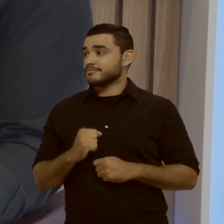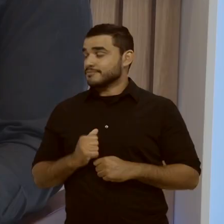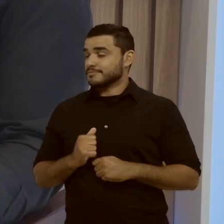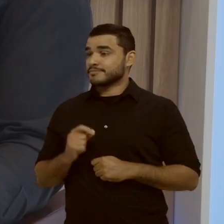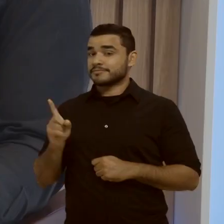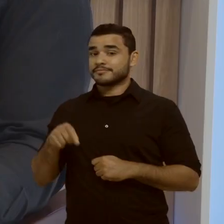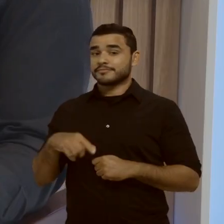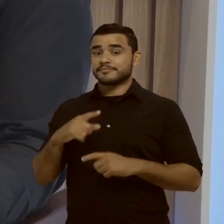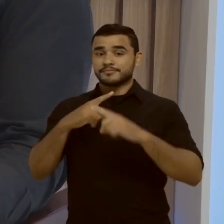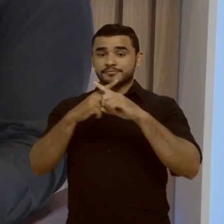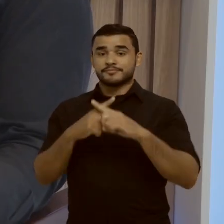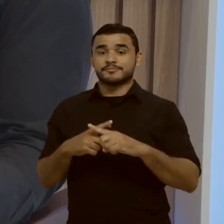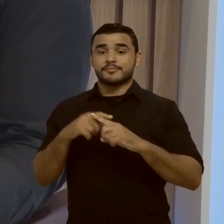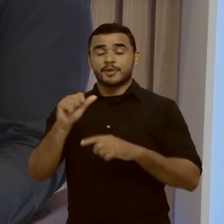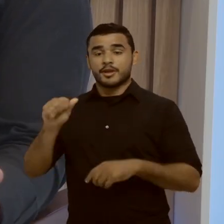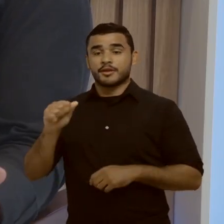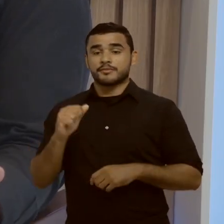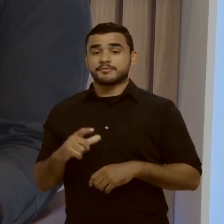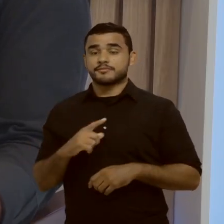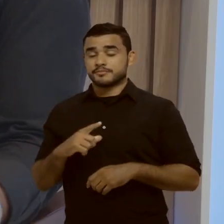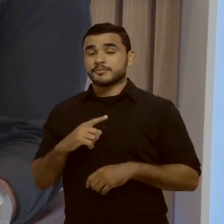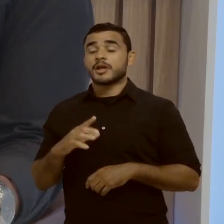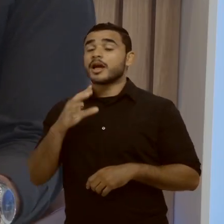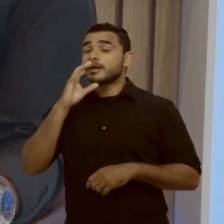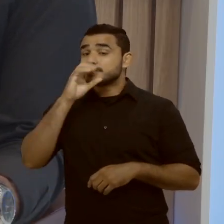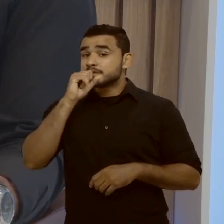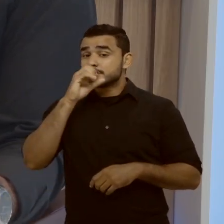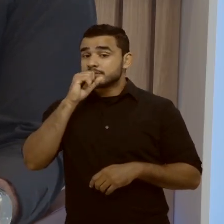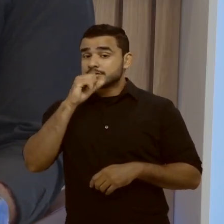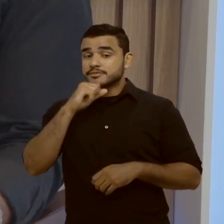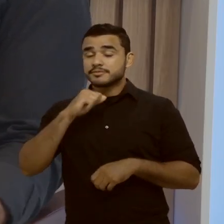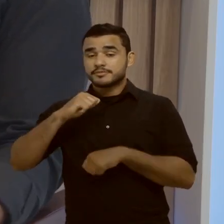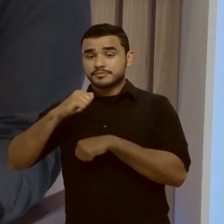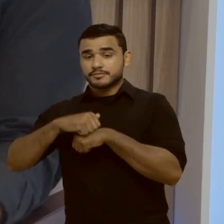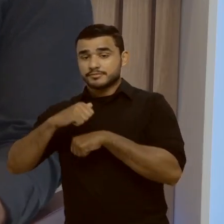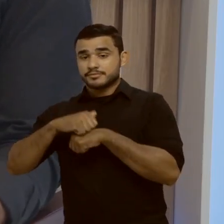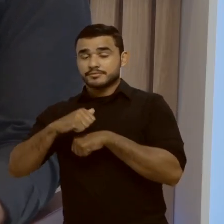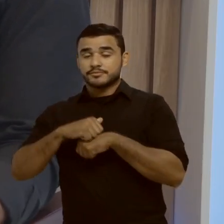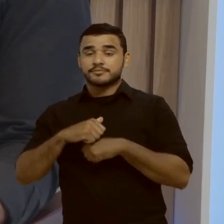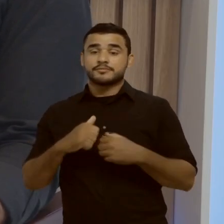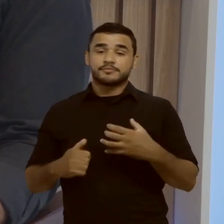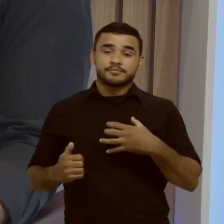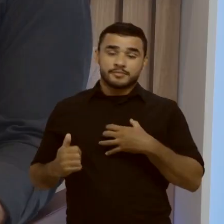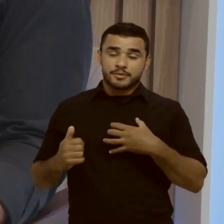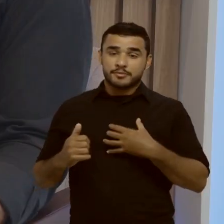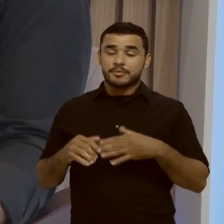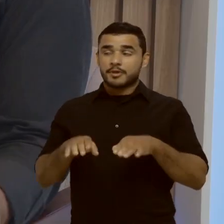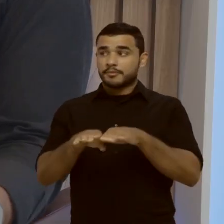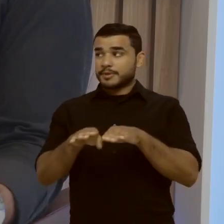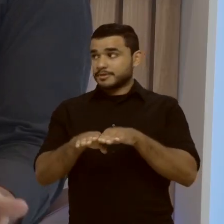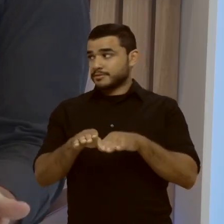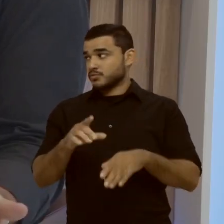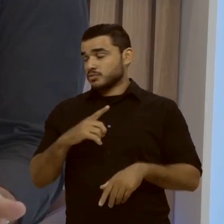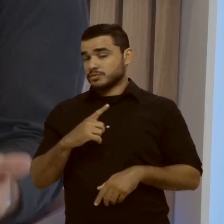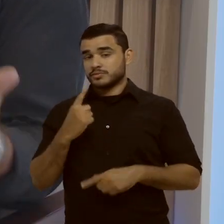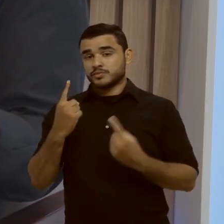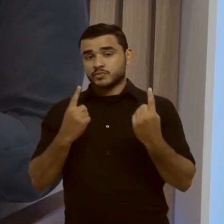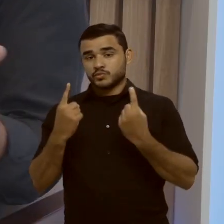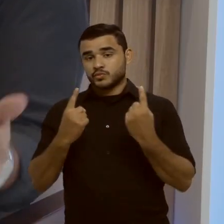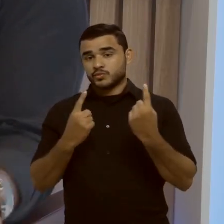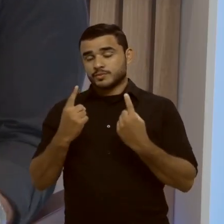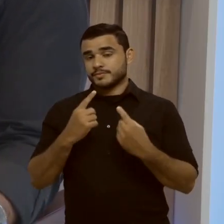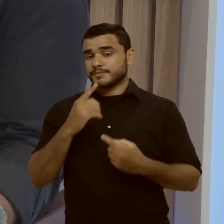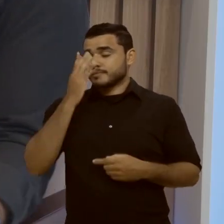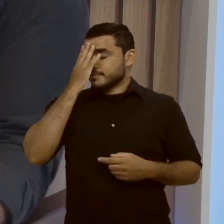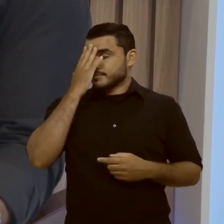aí de Série A, no sábado o Fortaleza empatou com o Bahia dentro de casa. Infelizmente, eu